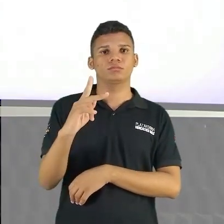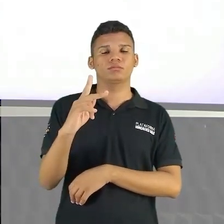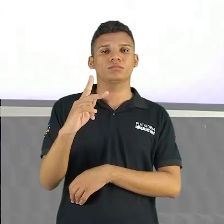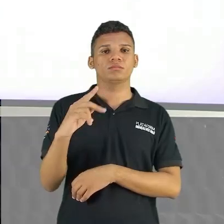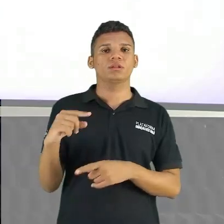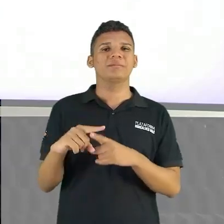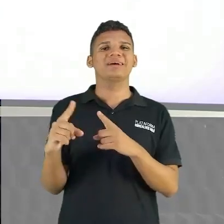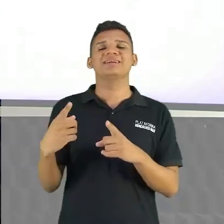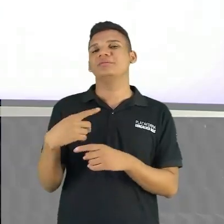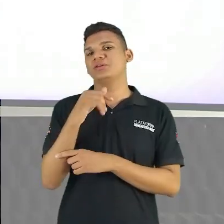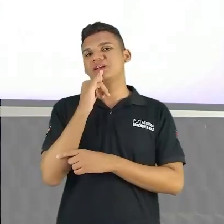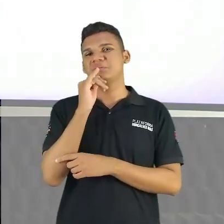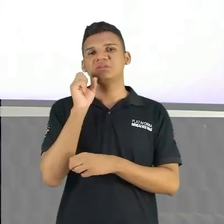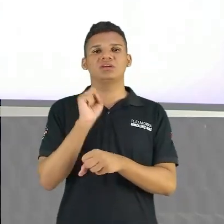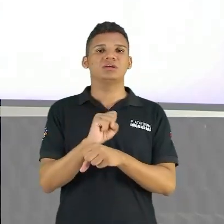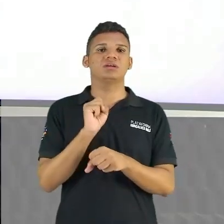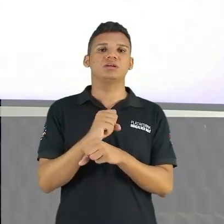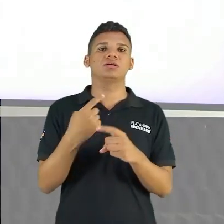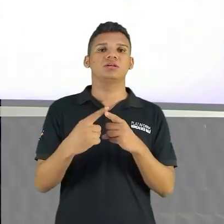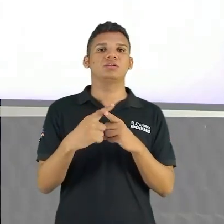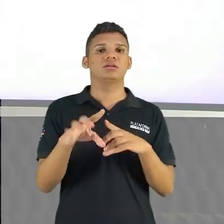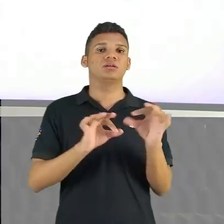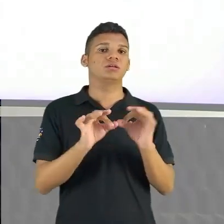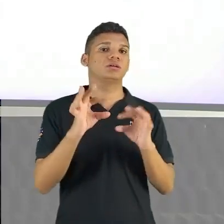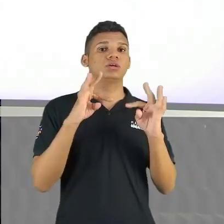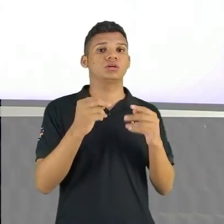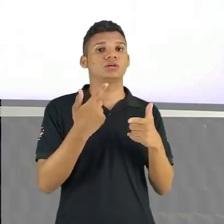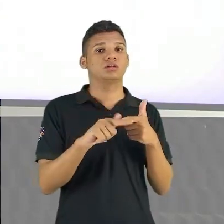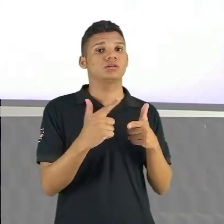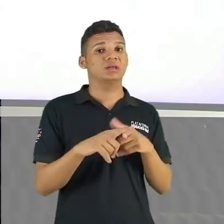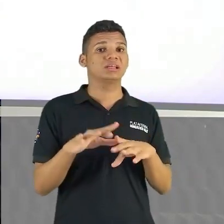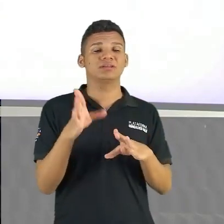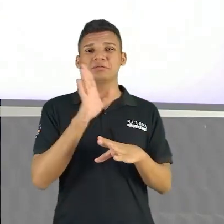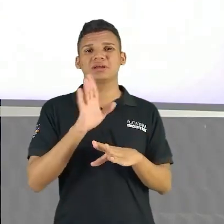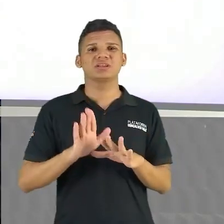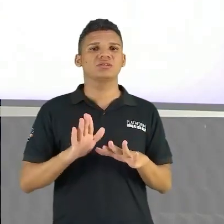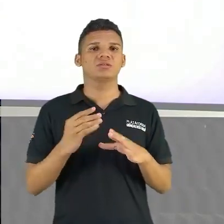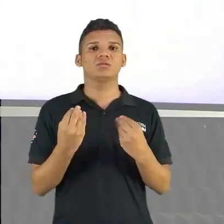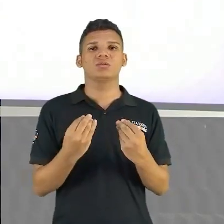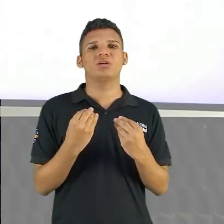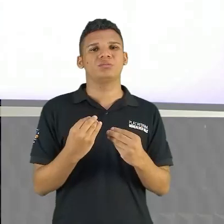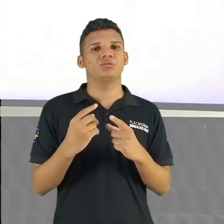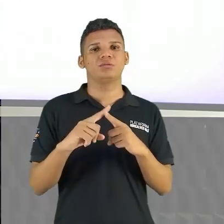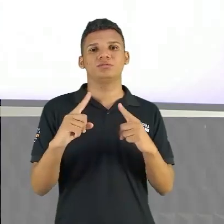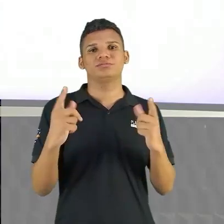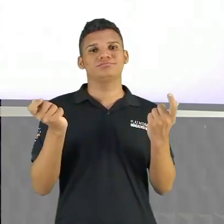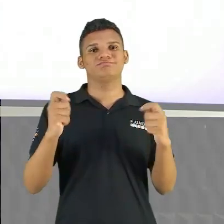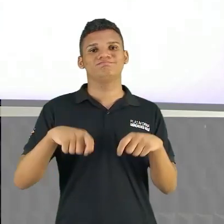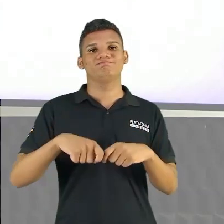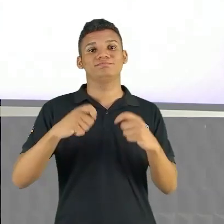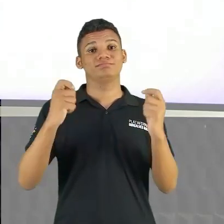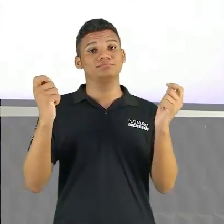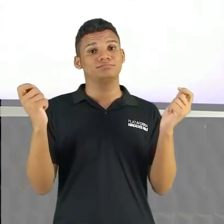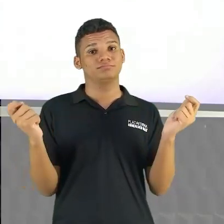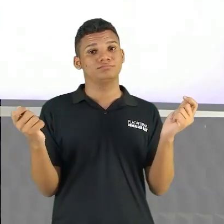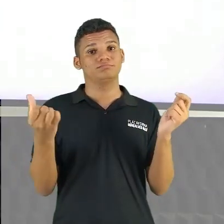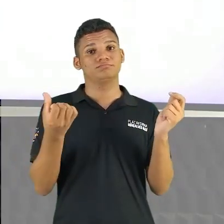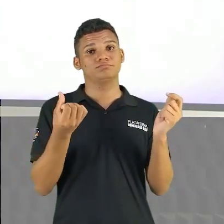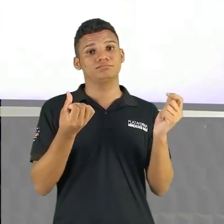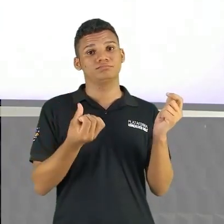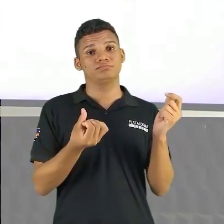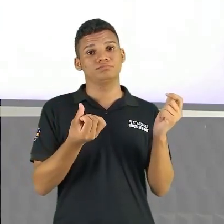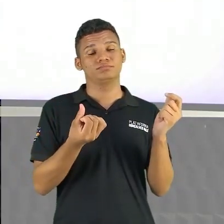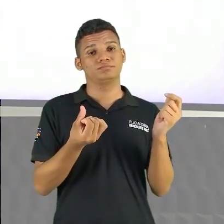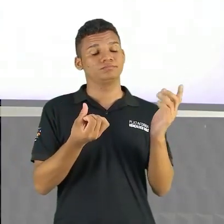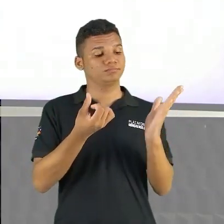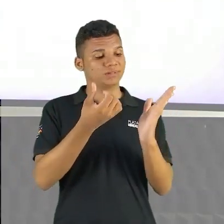não espera que você resolva todos os problemas brasileiros porque isso é praticamente impossível dentro de seis linhas tudo bem